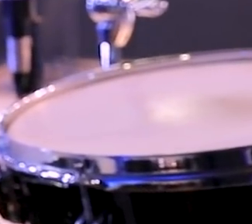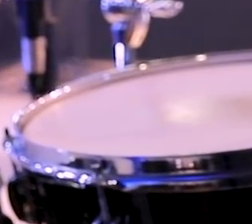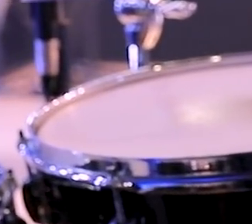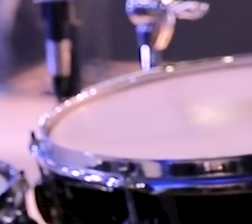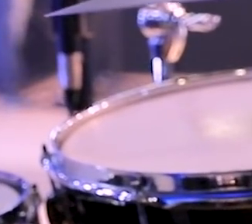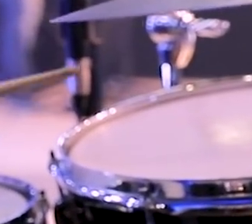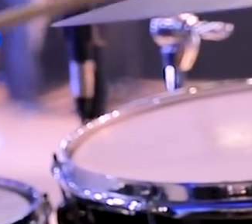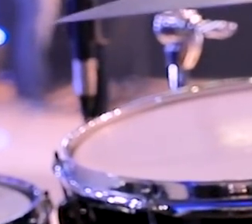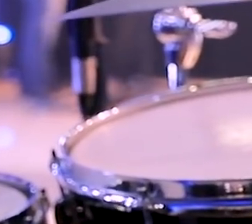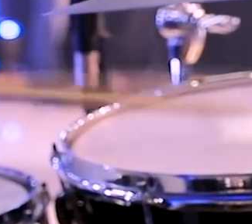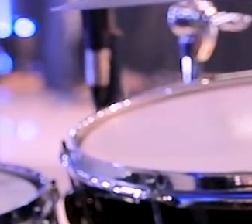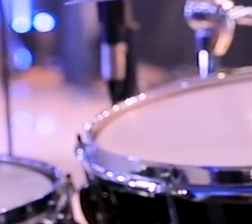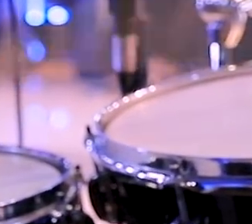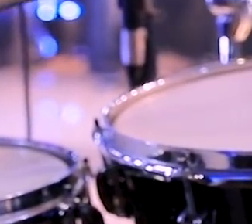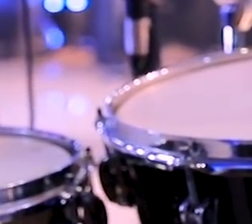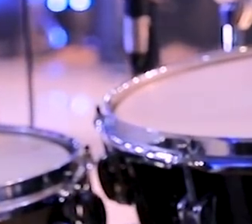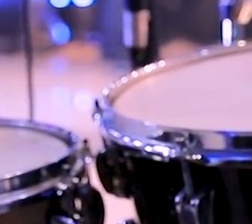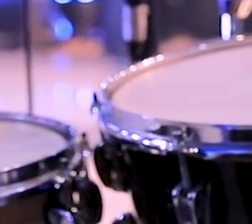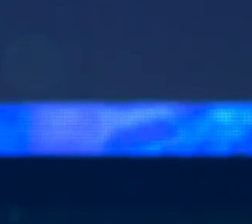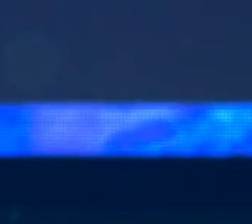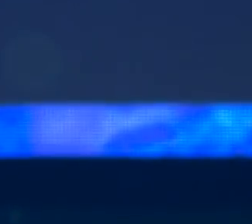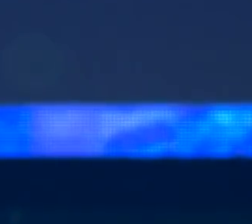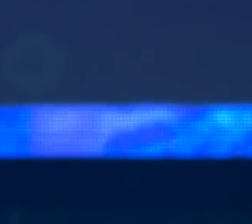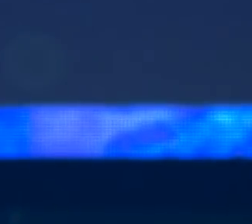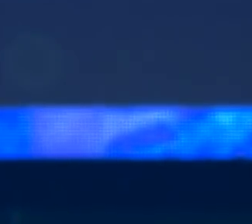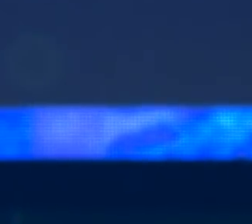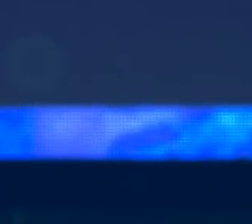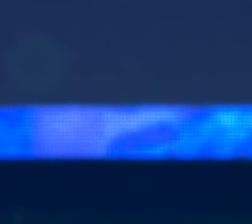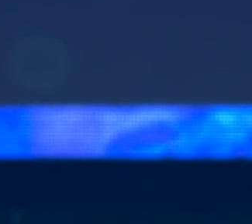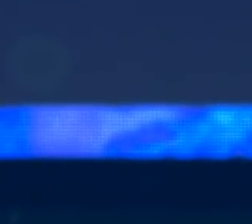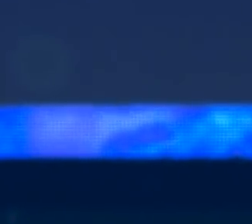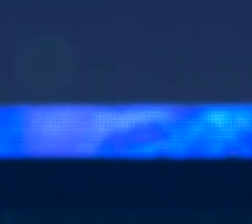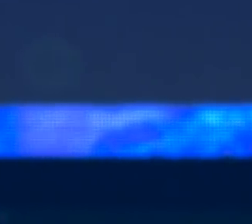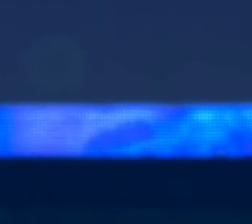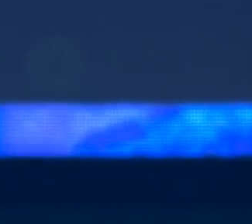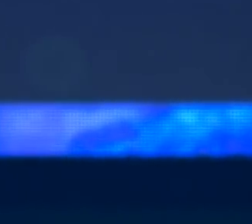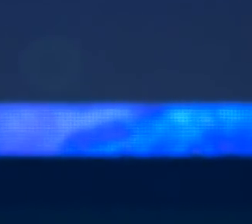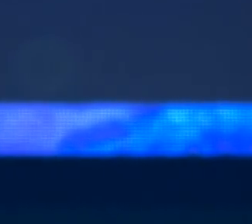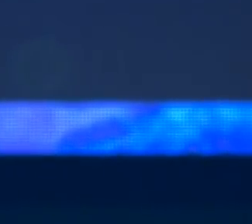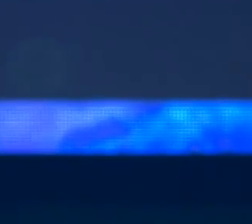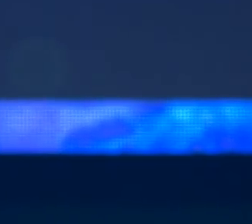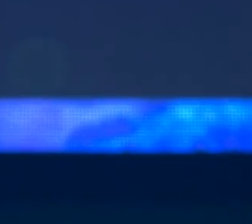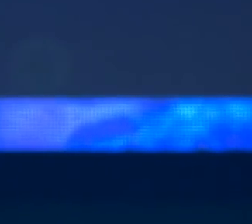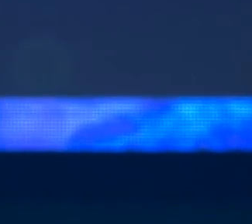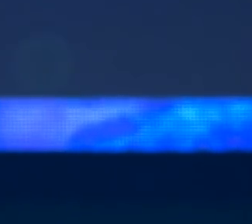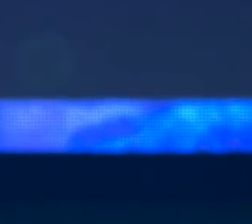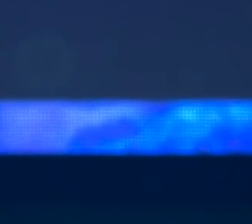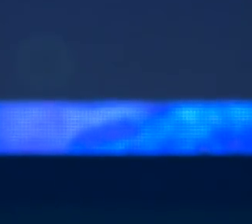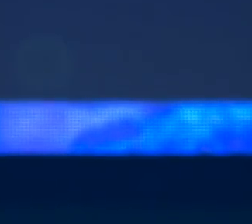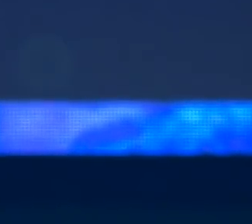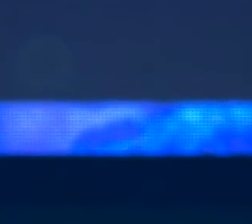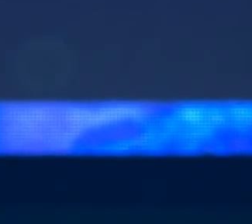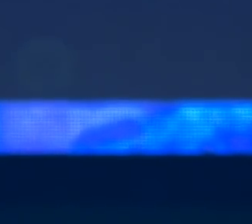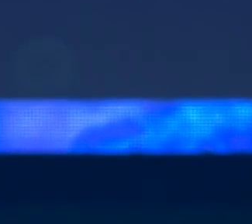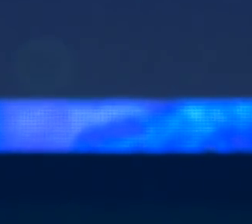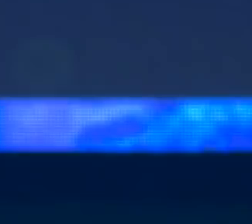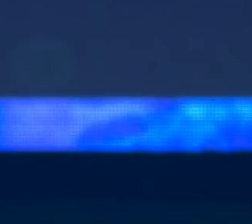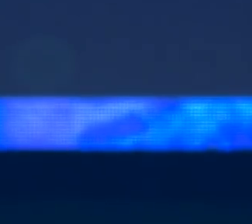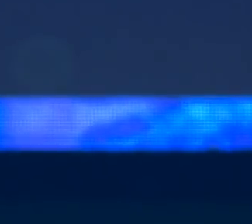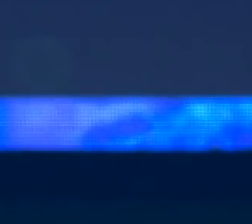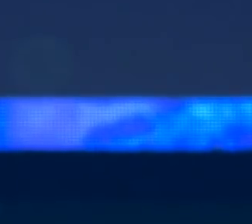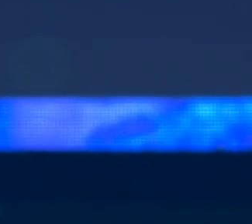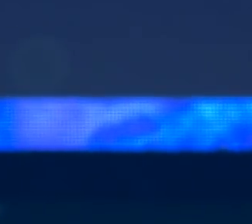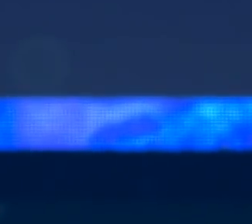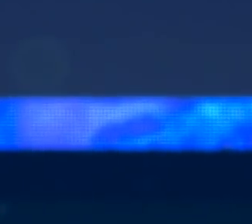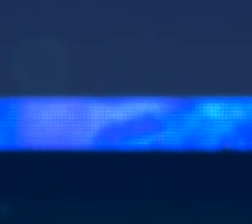aí oi bom dia igreja sobrenatural eu queria te convidar nesse instante é você parar o que você está